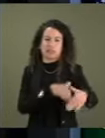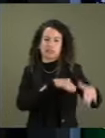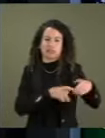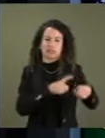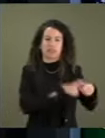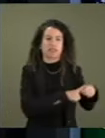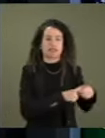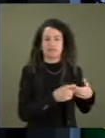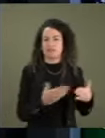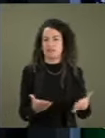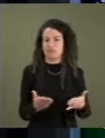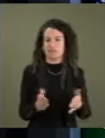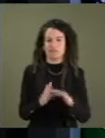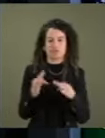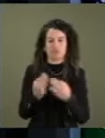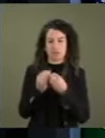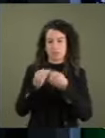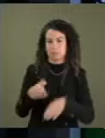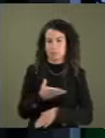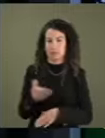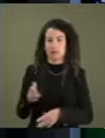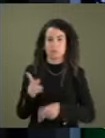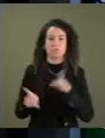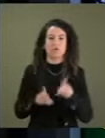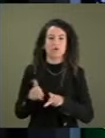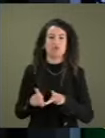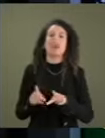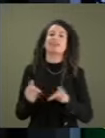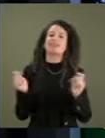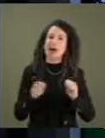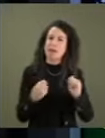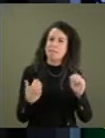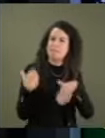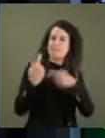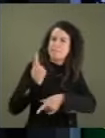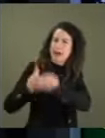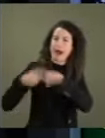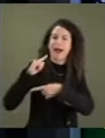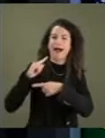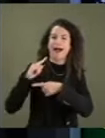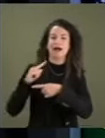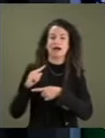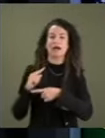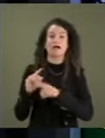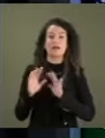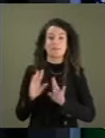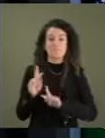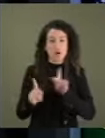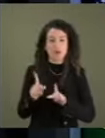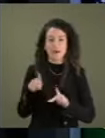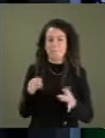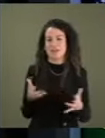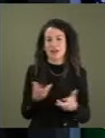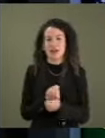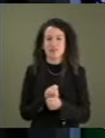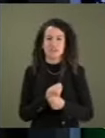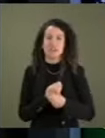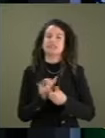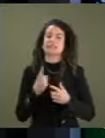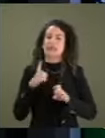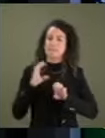para as famílias, para essa nação que tem tudo para estar no topo do mundo, porque tem um povo maravilhoso,